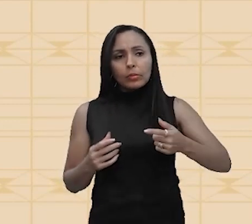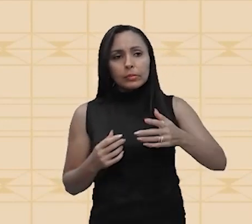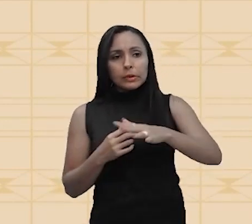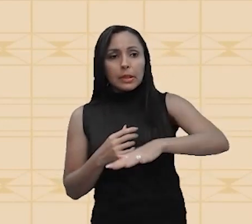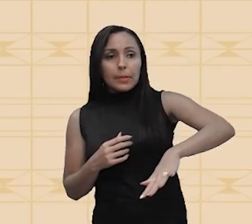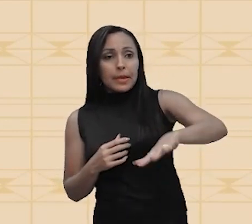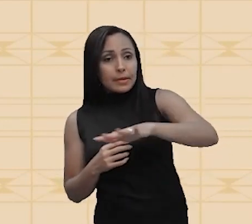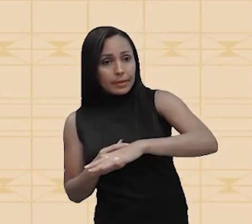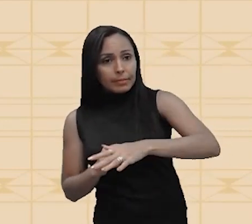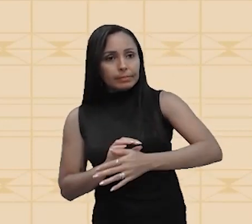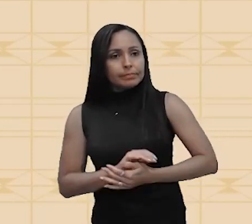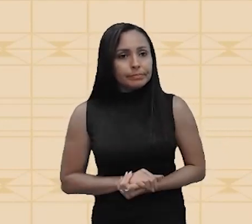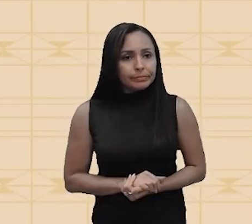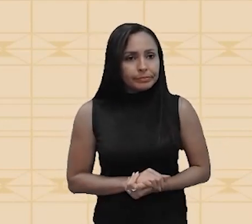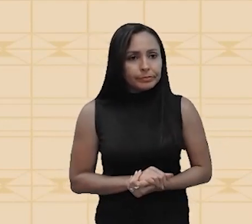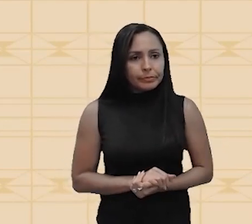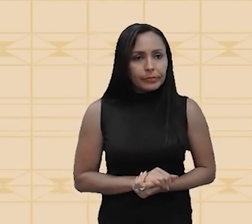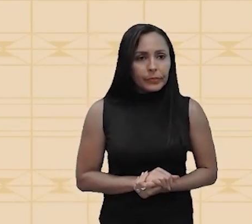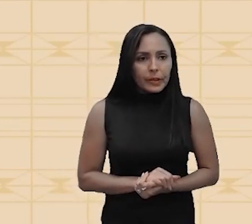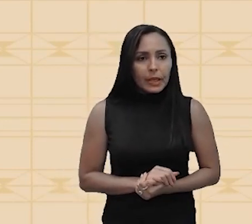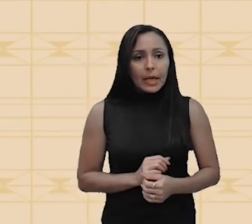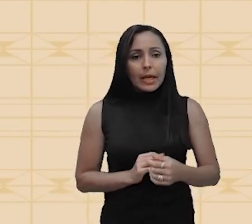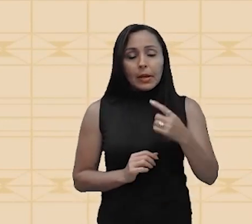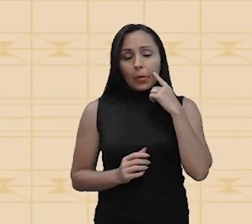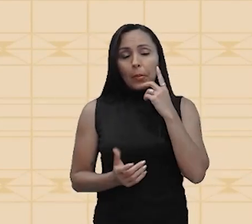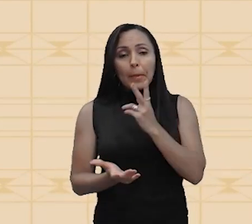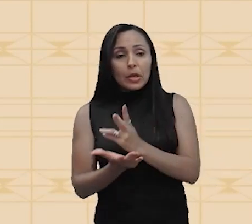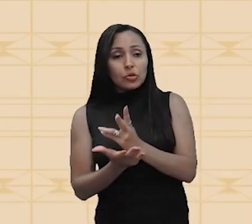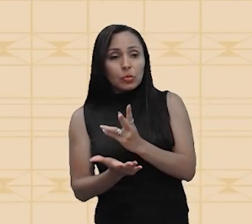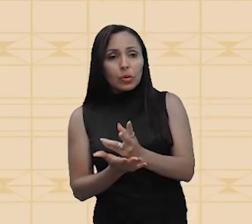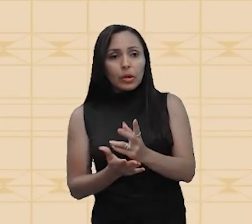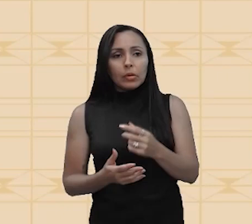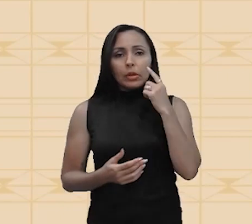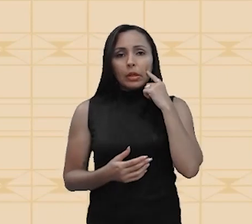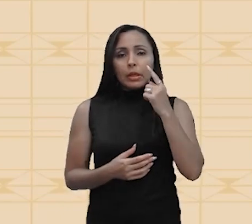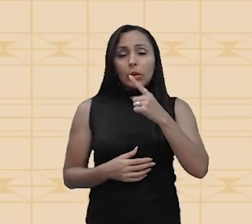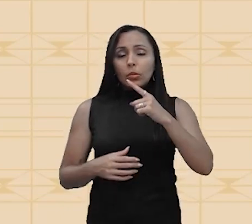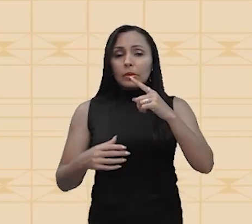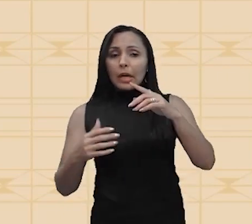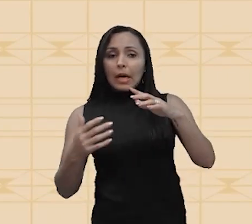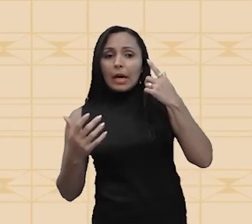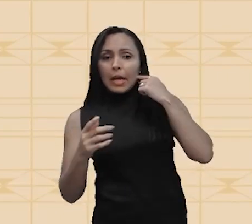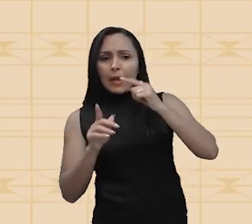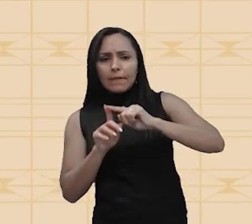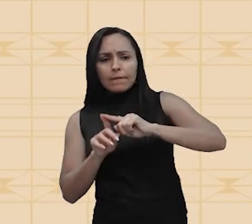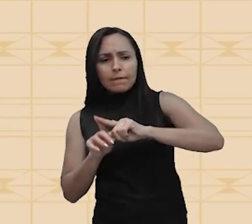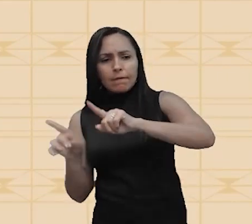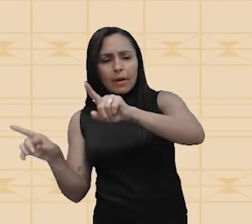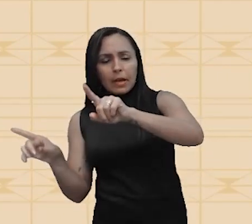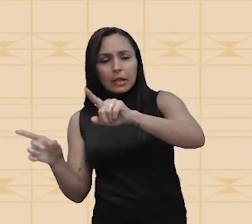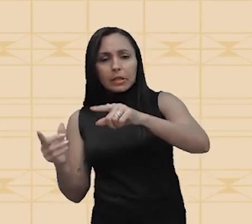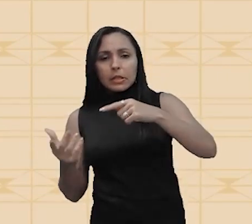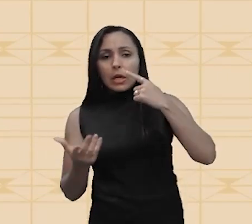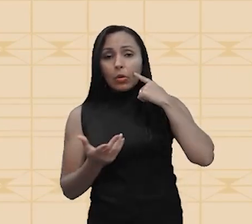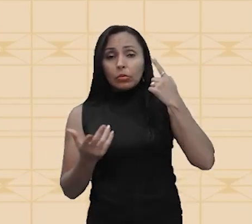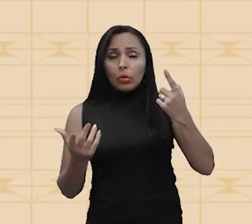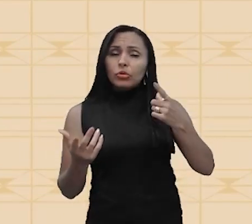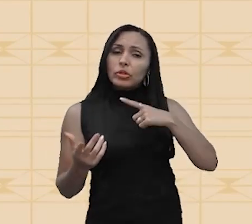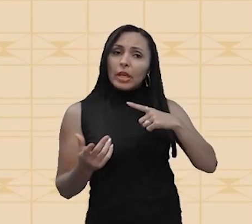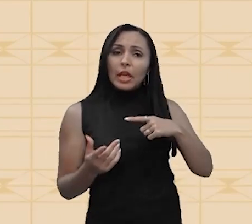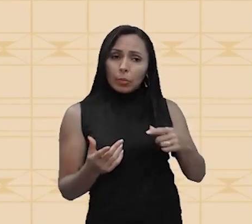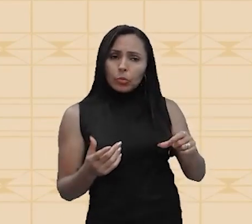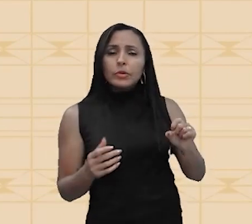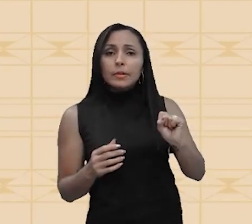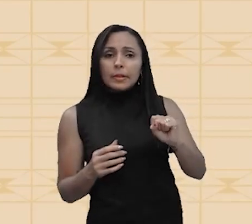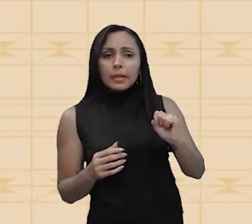onda refletida, ela segue o mesmo ângulo. Então, na reflexão, nós temos aí o ângulo de incidência e o de reflexão,